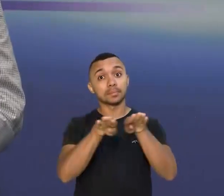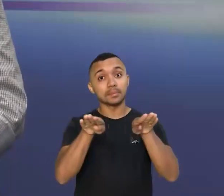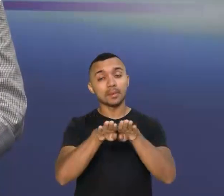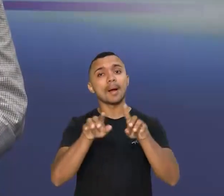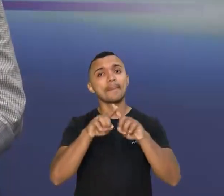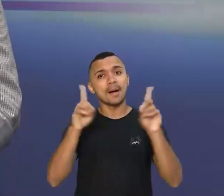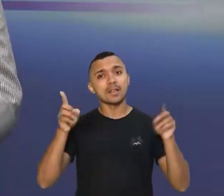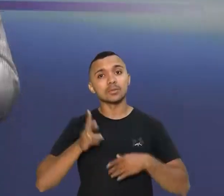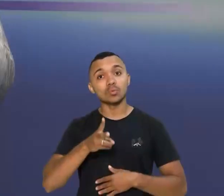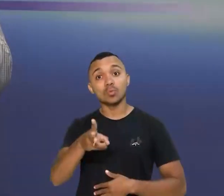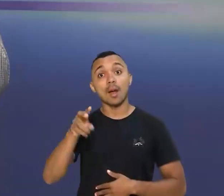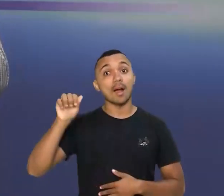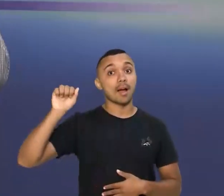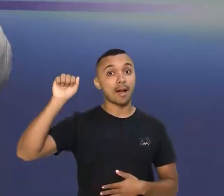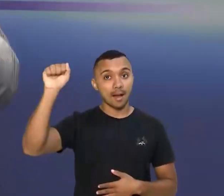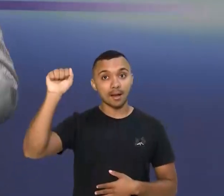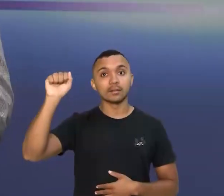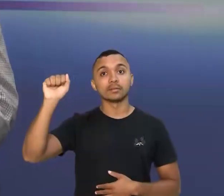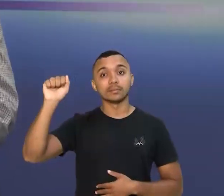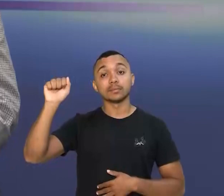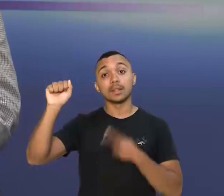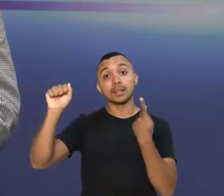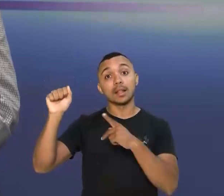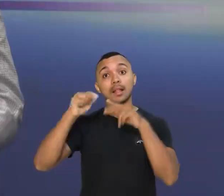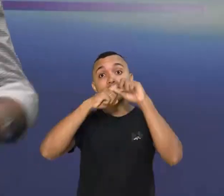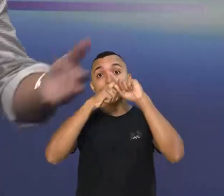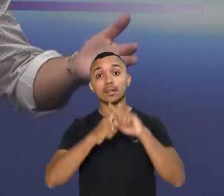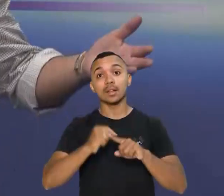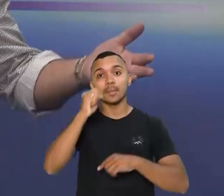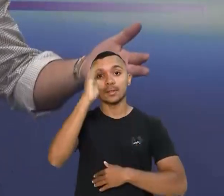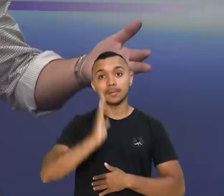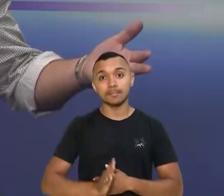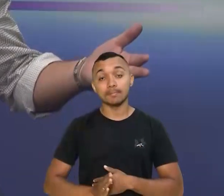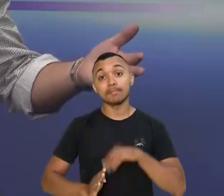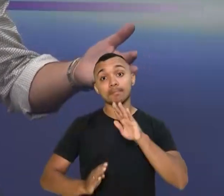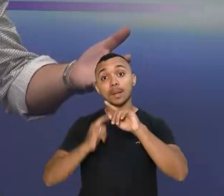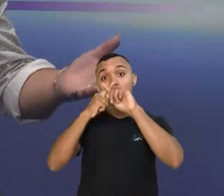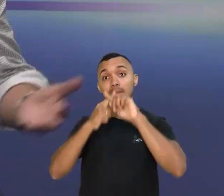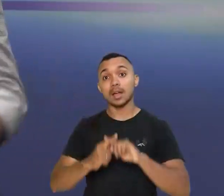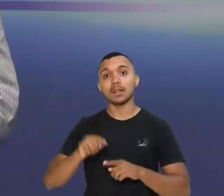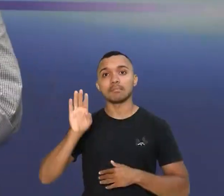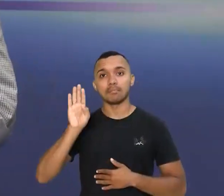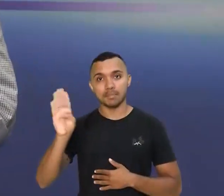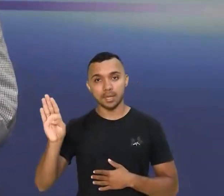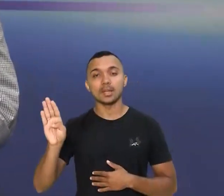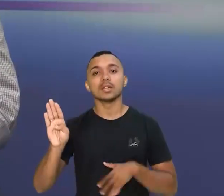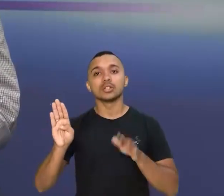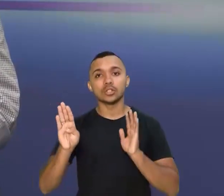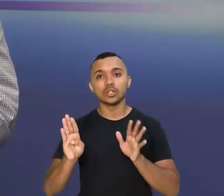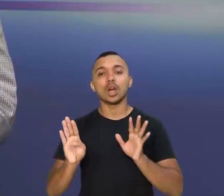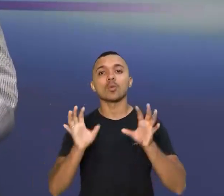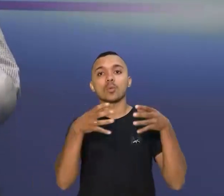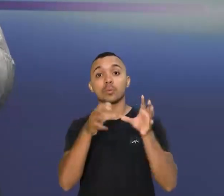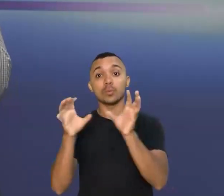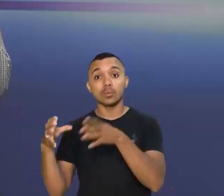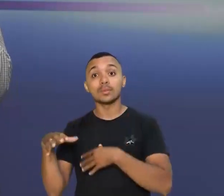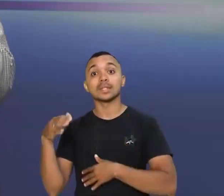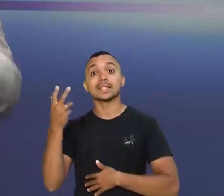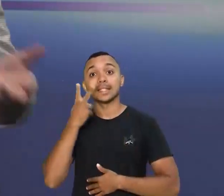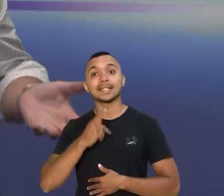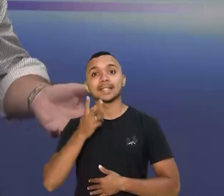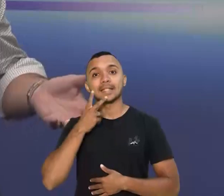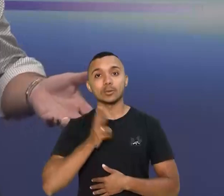cima da tabela da Série A do Brasileirão. E na Série D, dois cearenses lideram seus grupos. A equipe